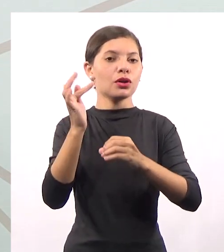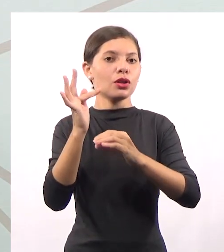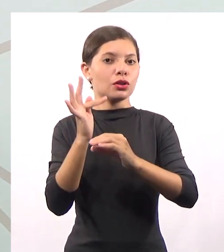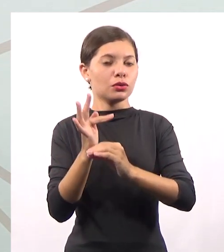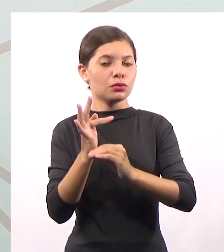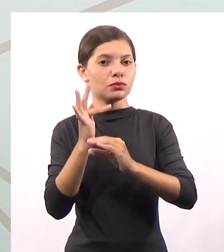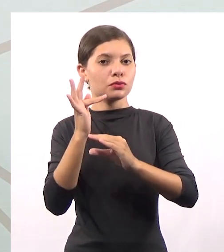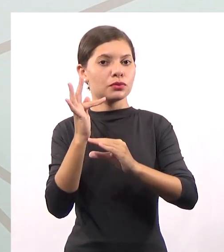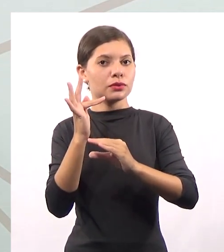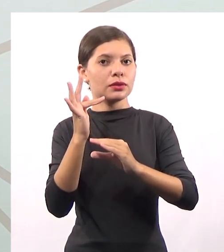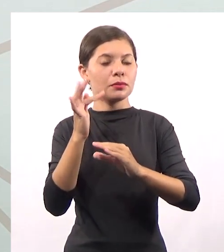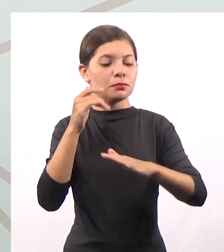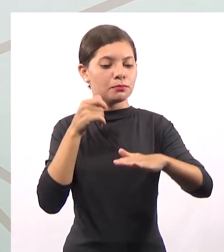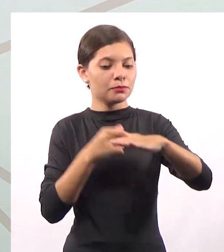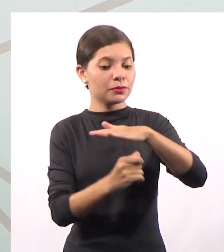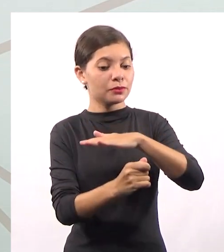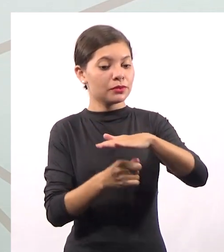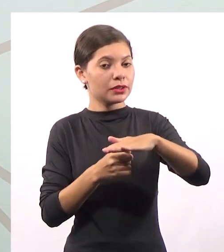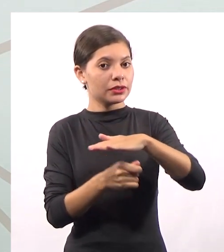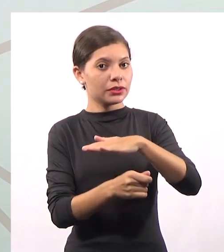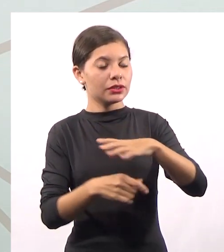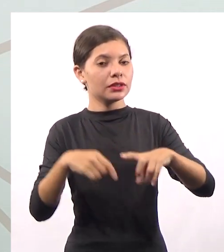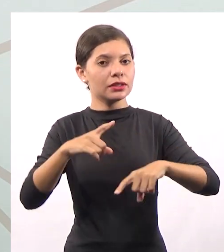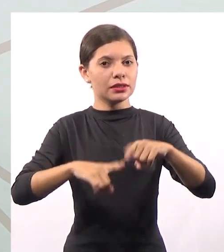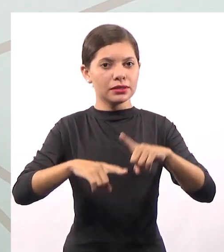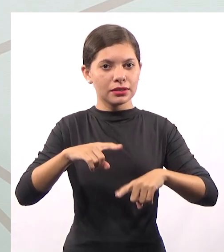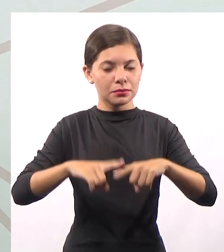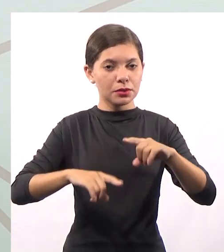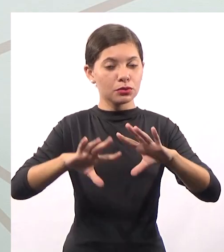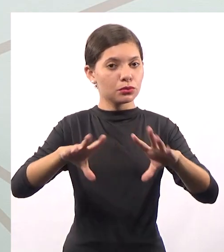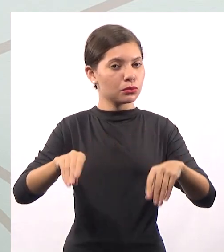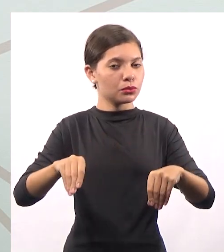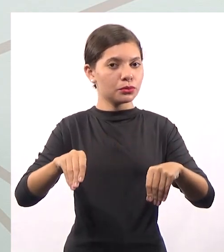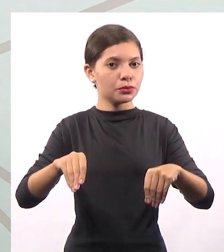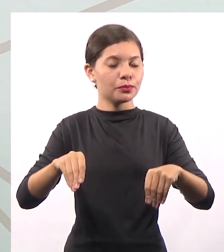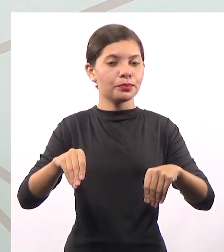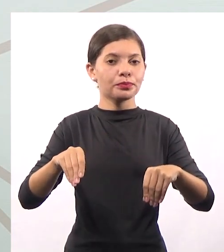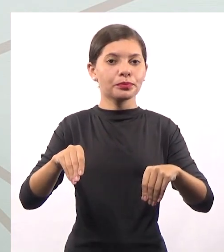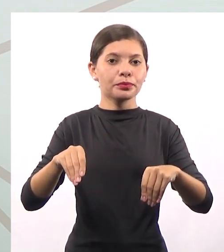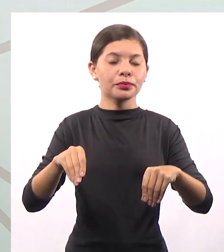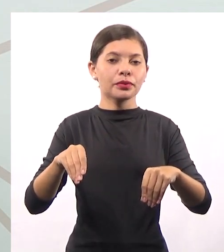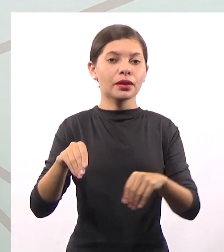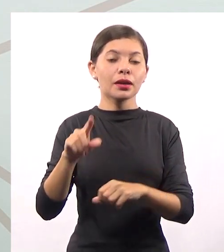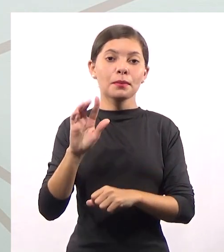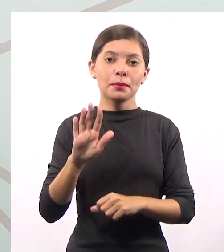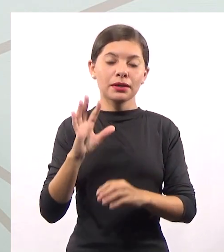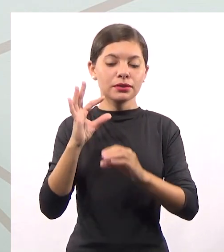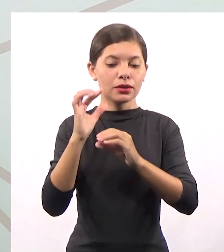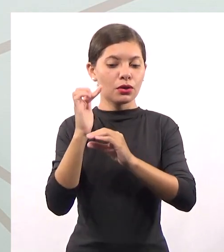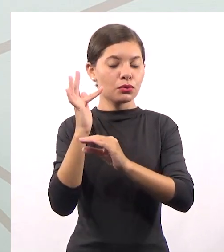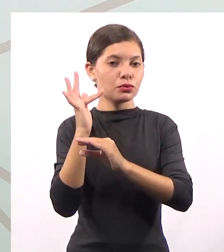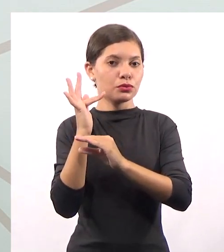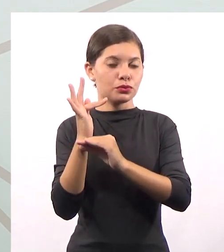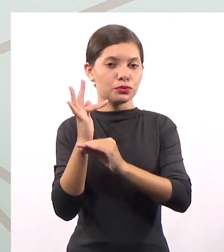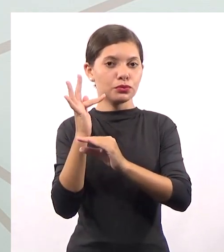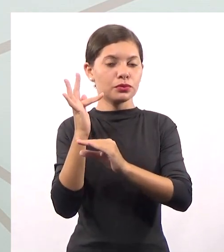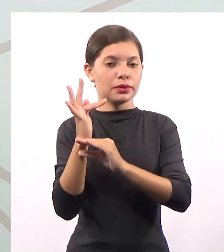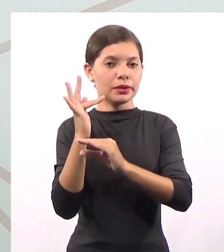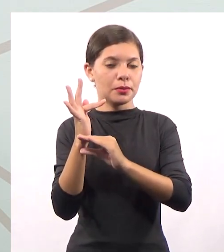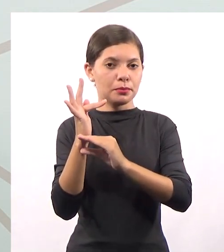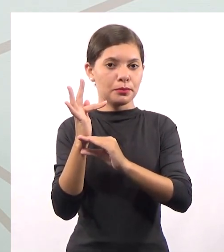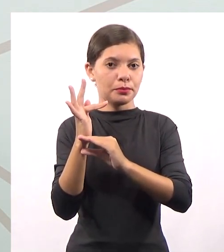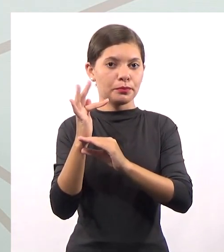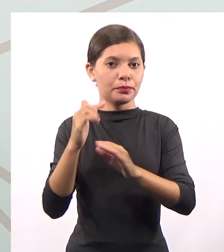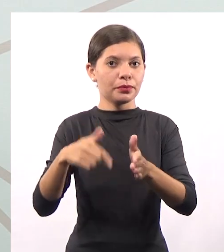Fundeb podem ser investidos nesses elementos. Então, mas há um porém. O Fundo de Desenvolvimento